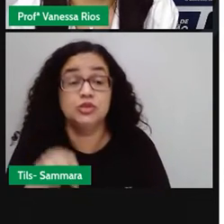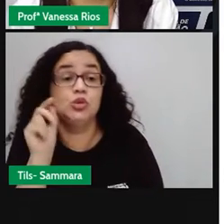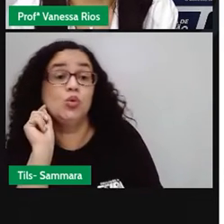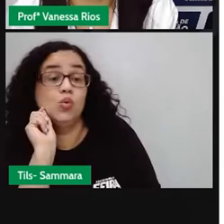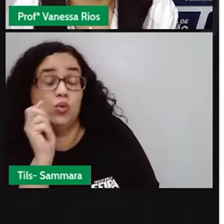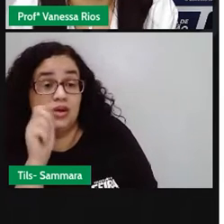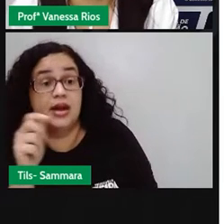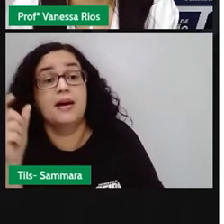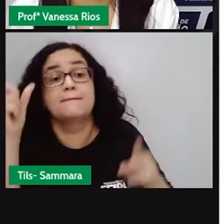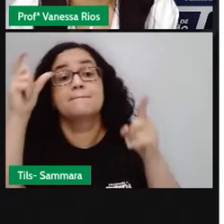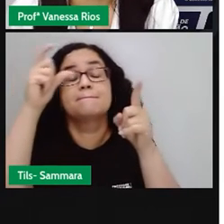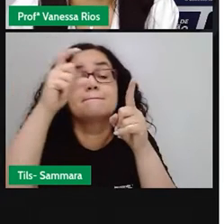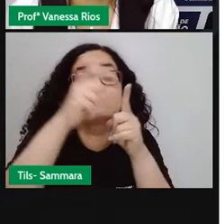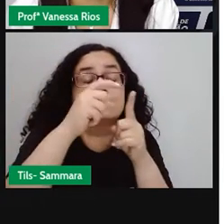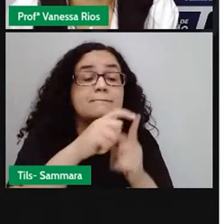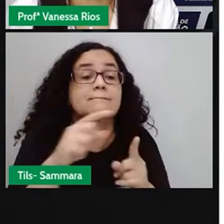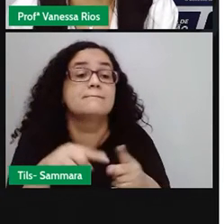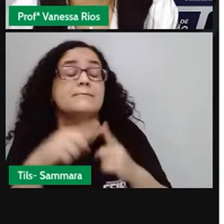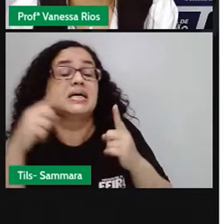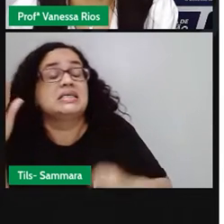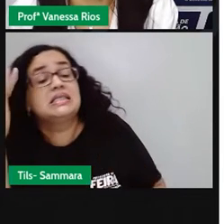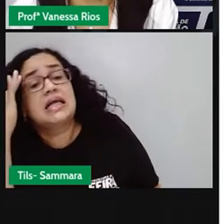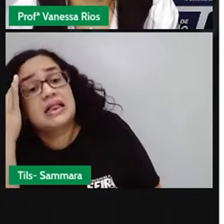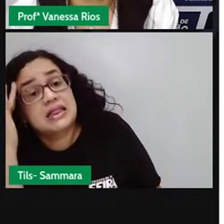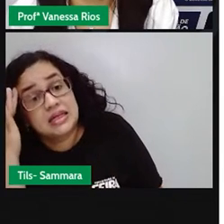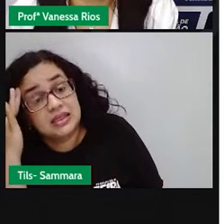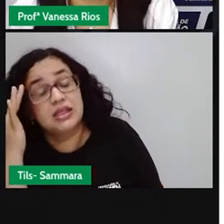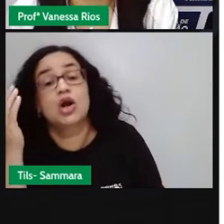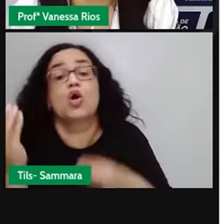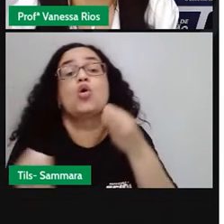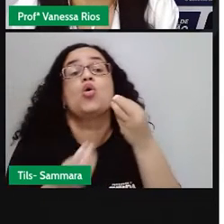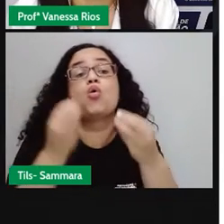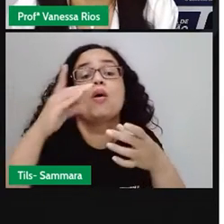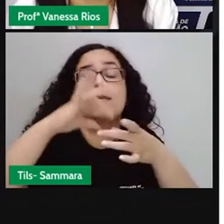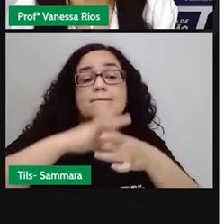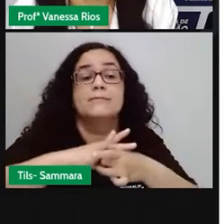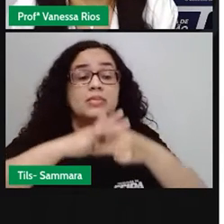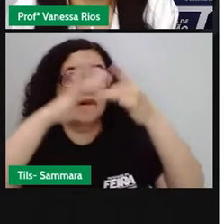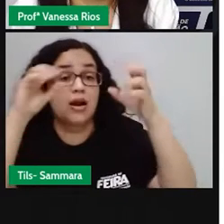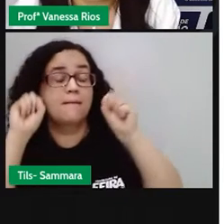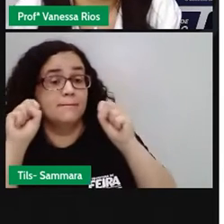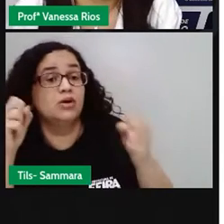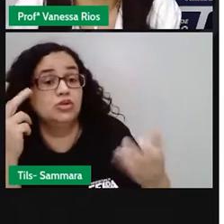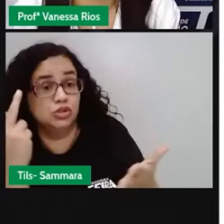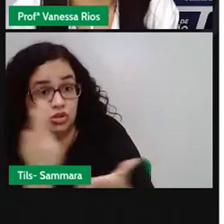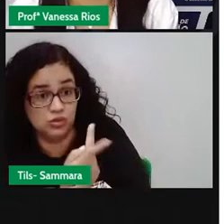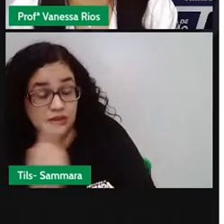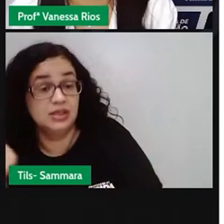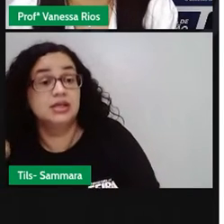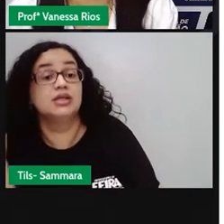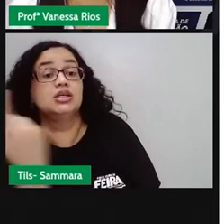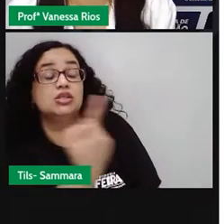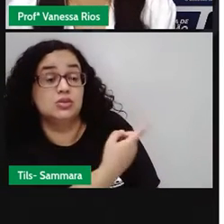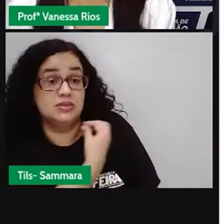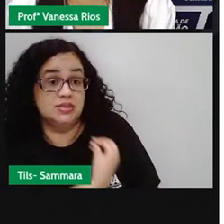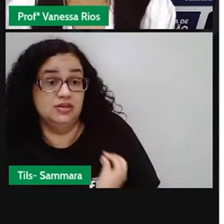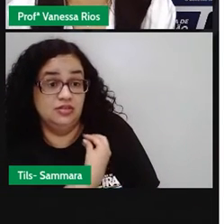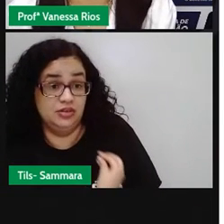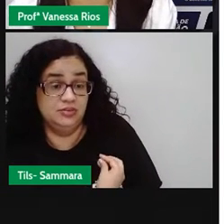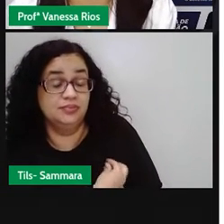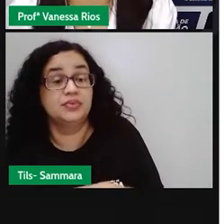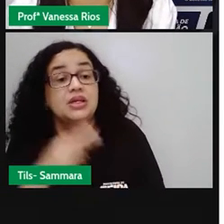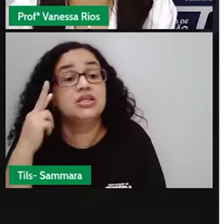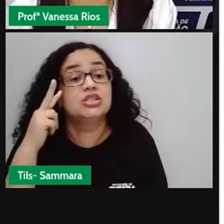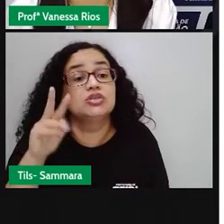da palavra, mas entender também de que forma a democracia ela pode acontecer na nossa vida. Que a gente já